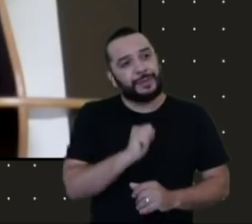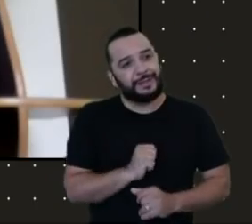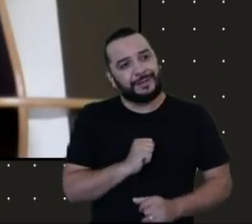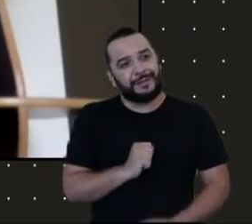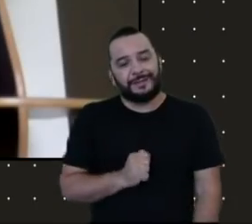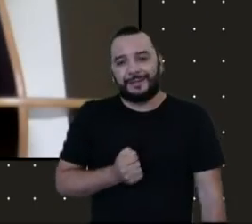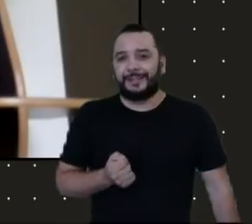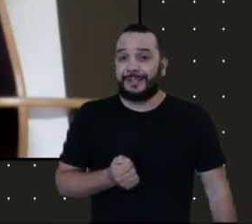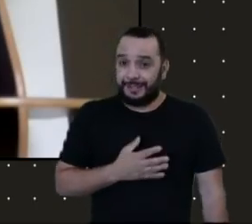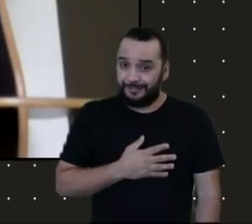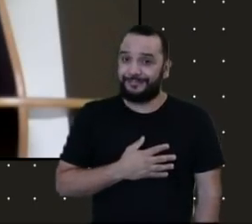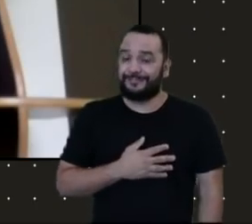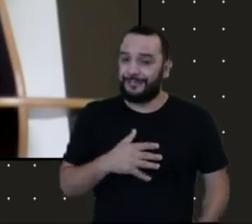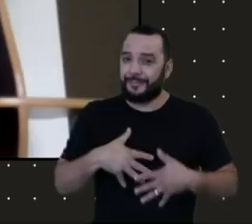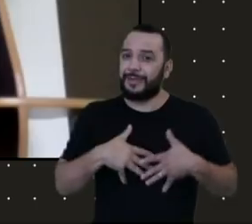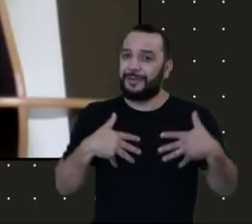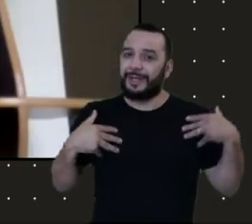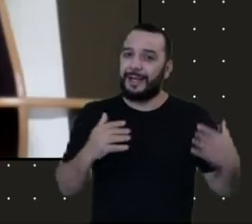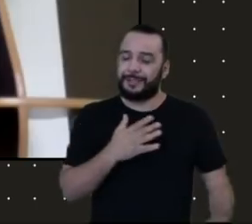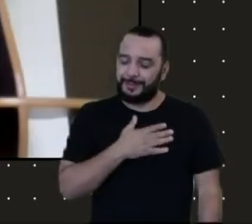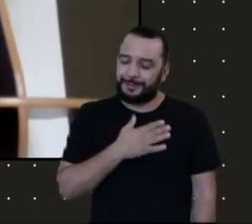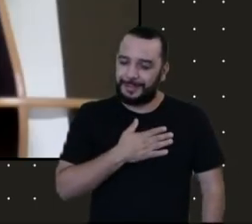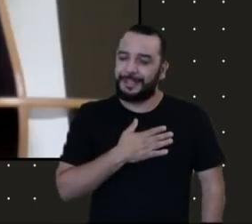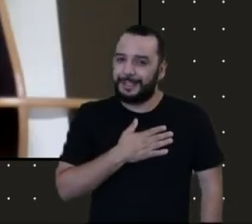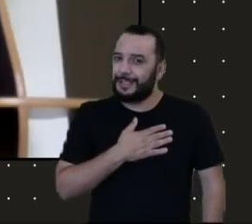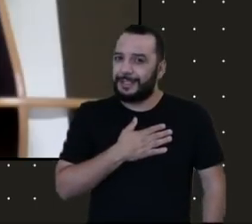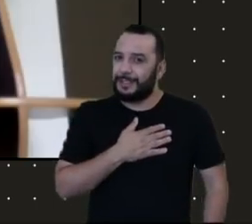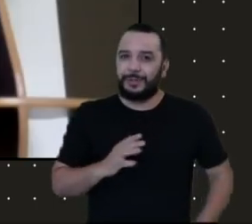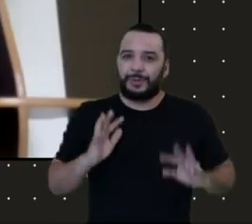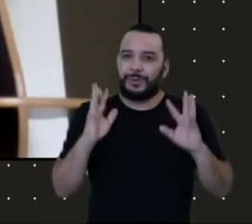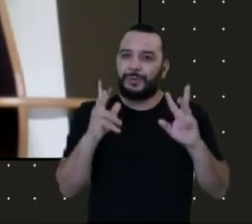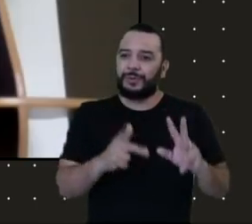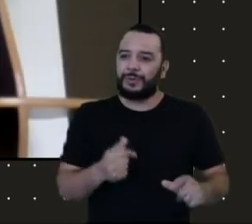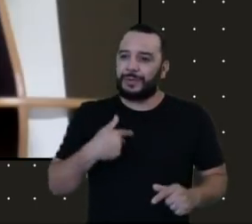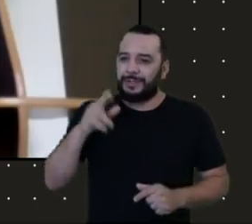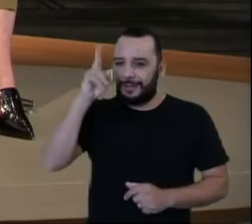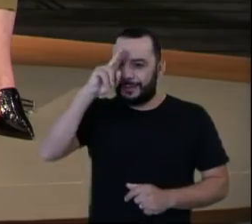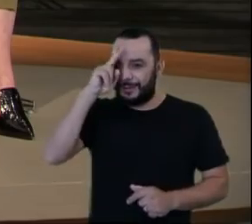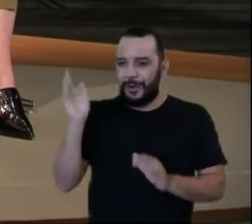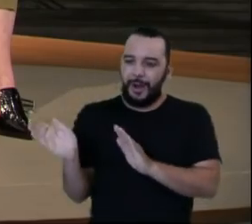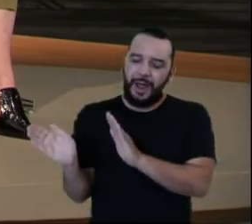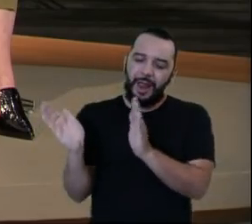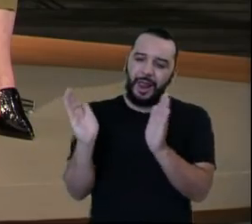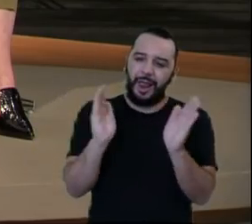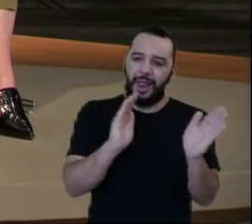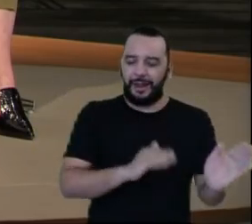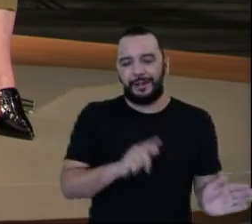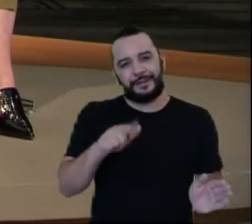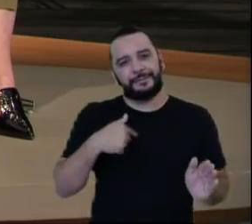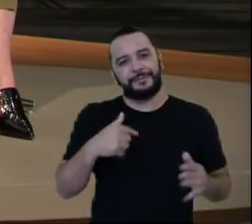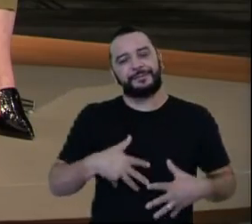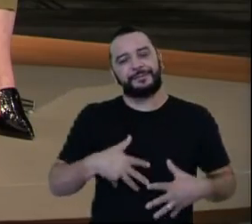dirigiu a Anissete. Como é que foi essa experiência de dirigir a Anissete, uma atriz tarimbadíssima, que vinha de uma outra escola